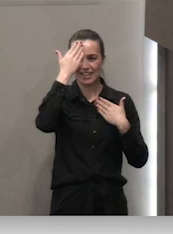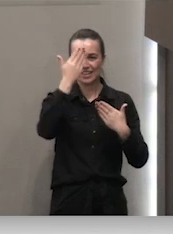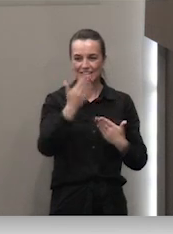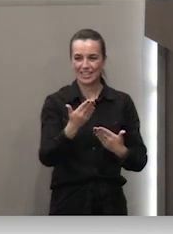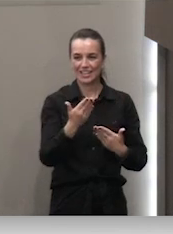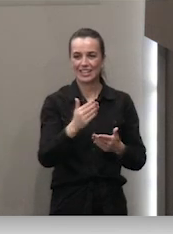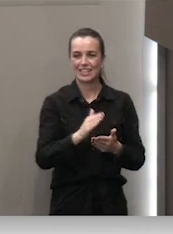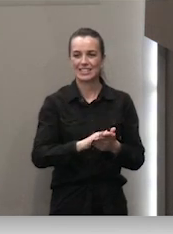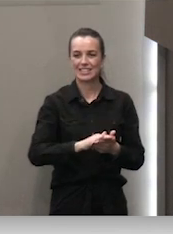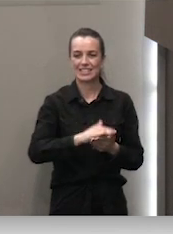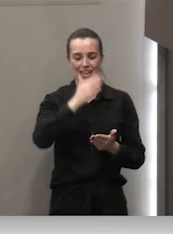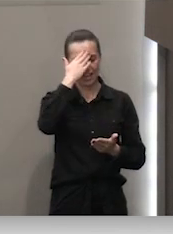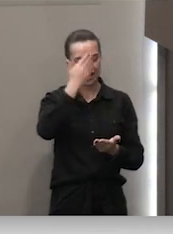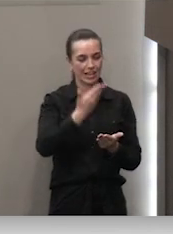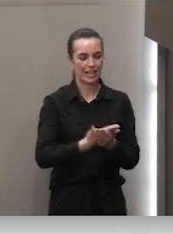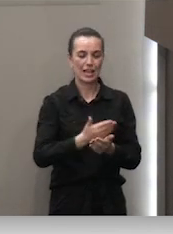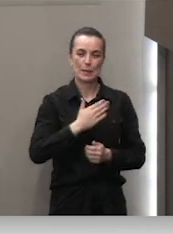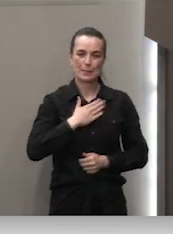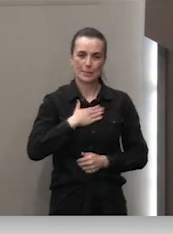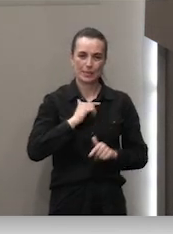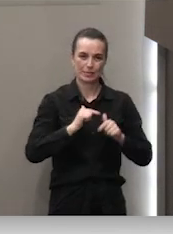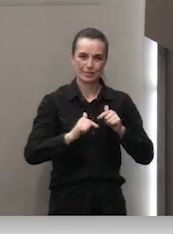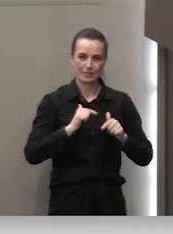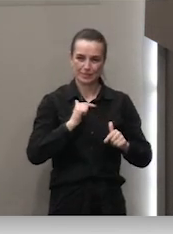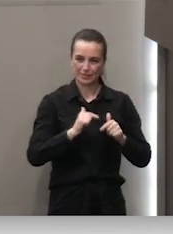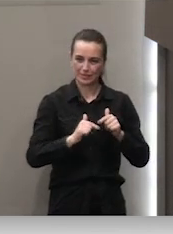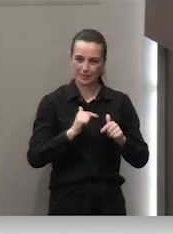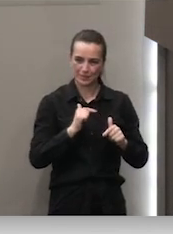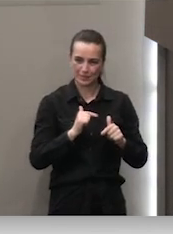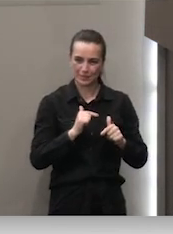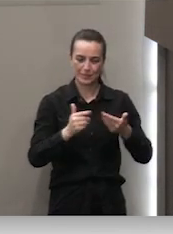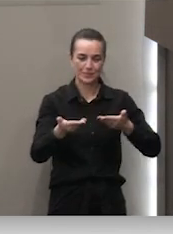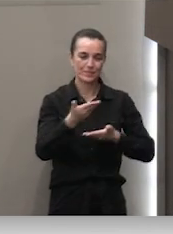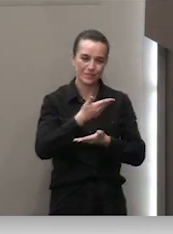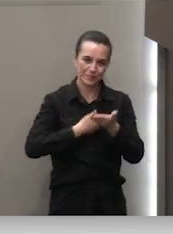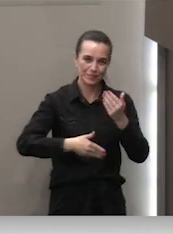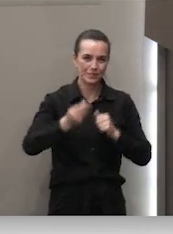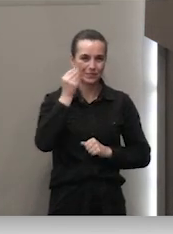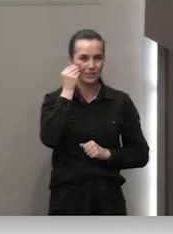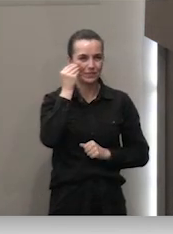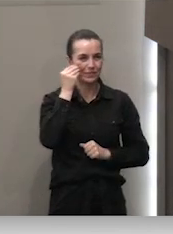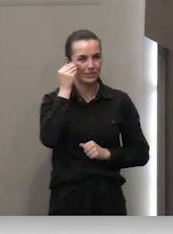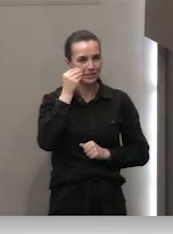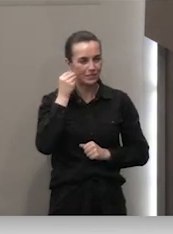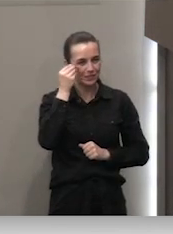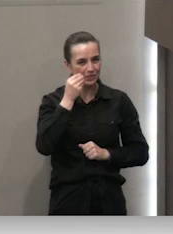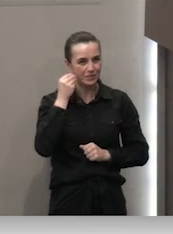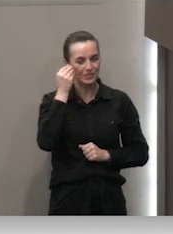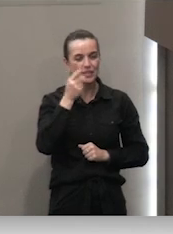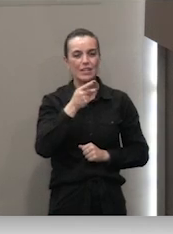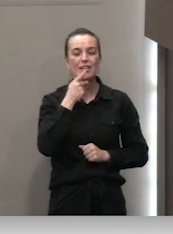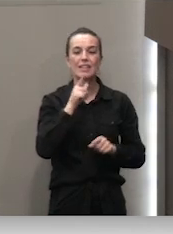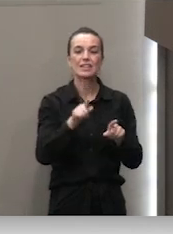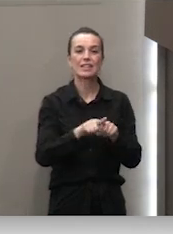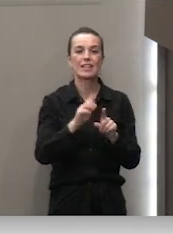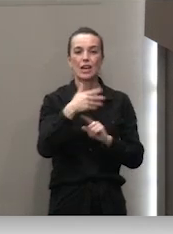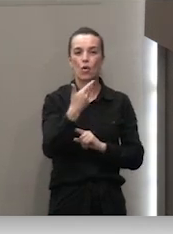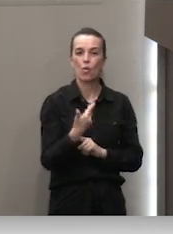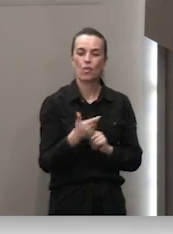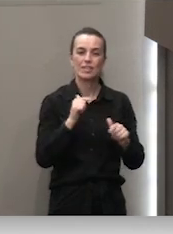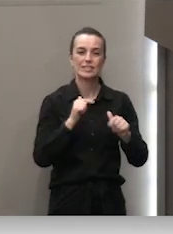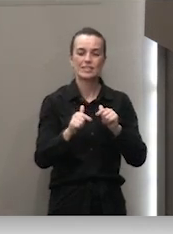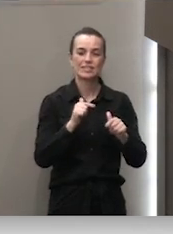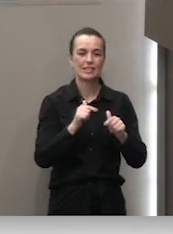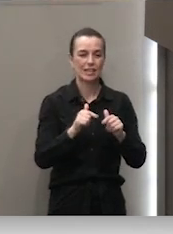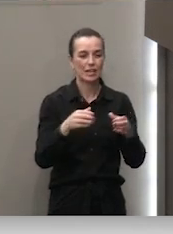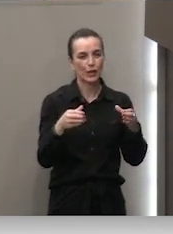toda a confiança depositada em mim pelas nossas trocas de experiências. E dizer também que é uma honra trabalhar com essa equipe e